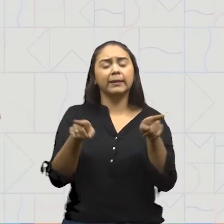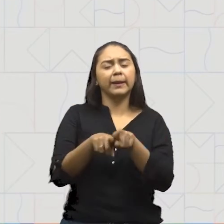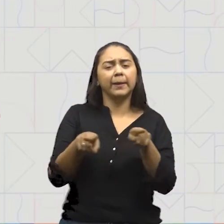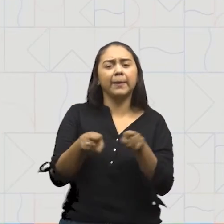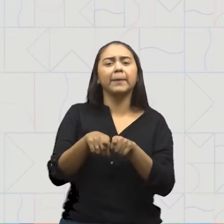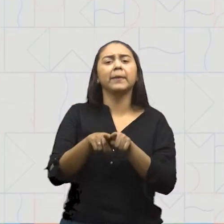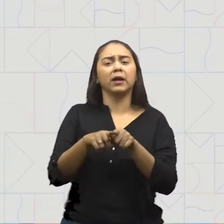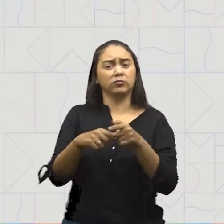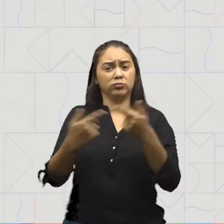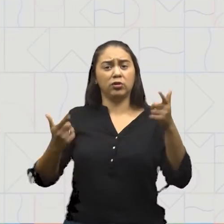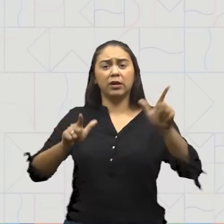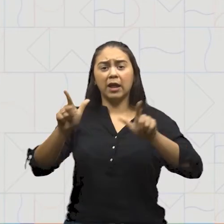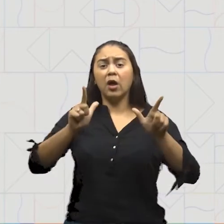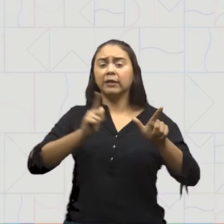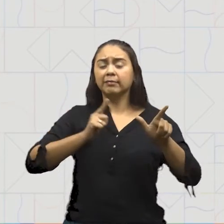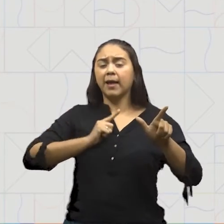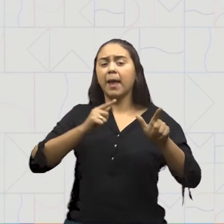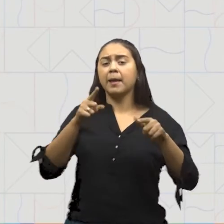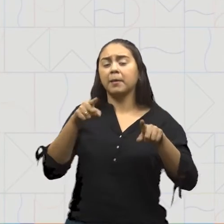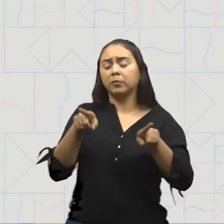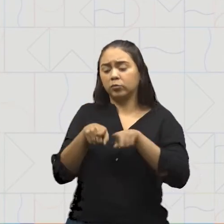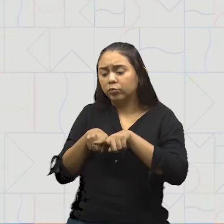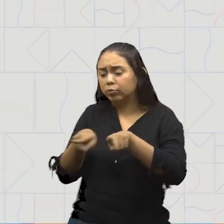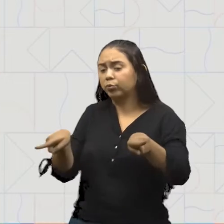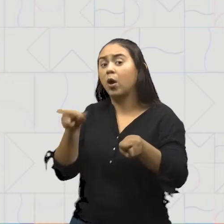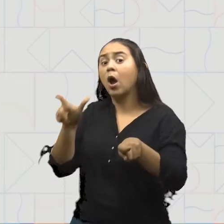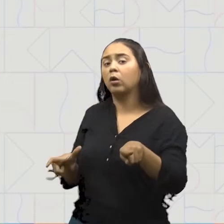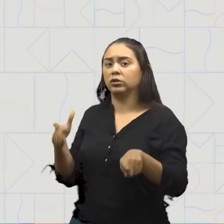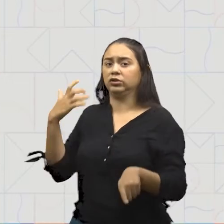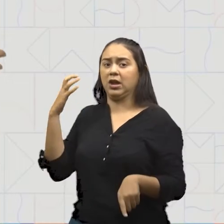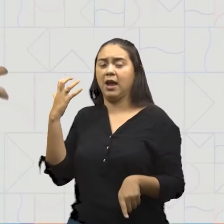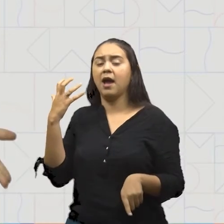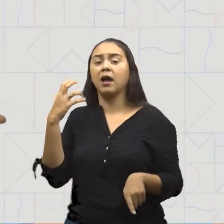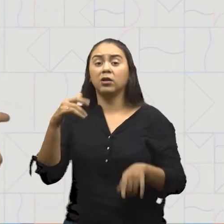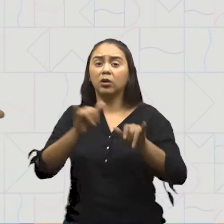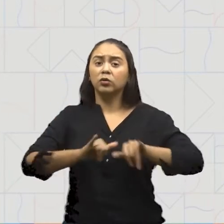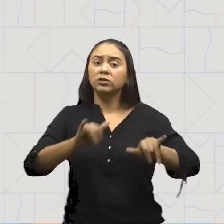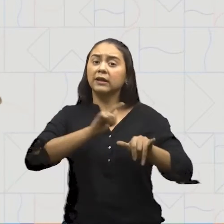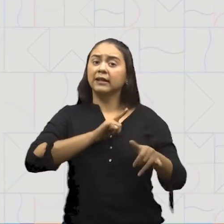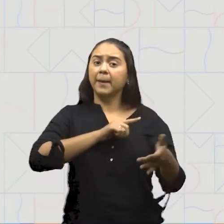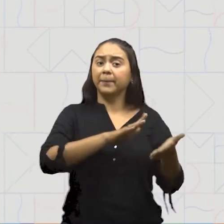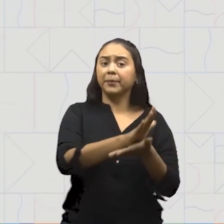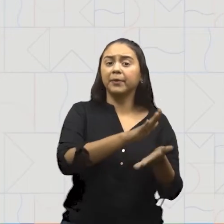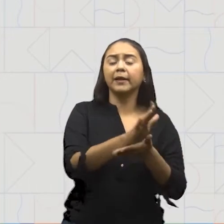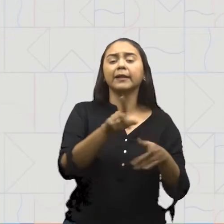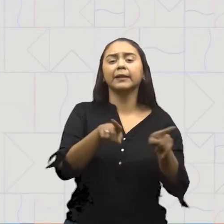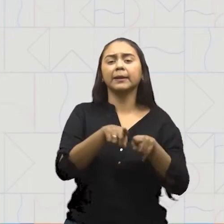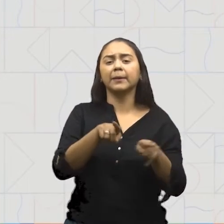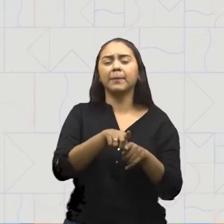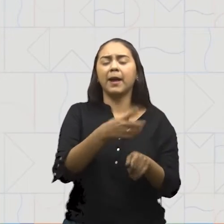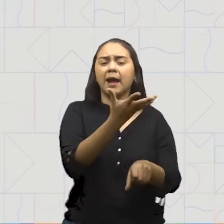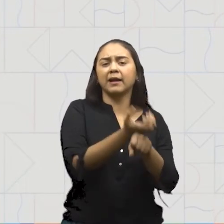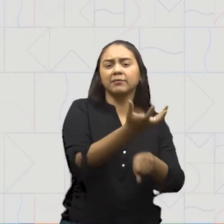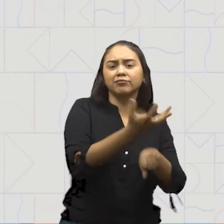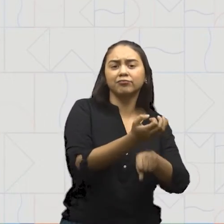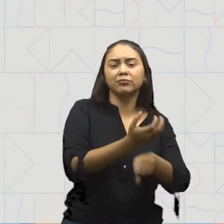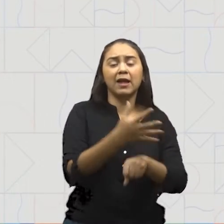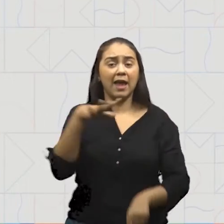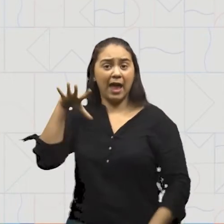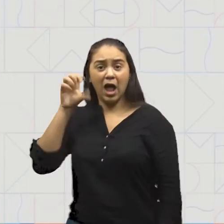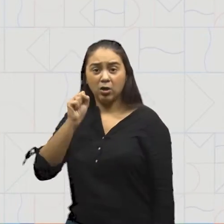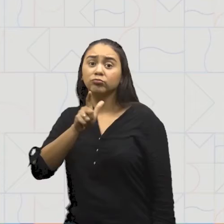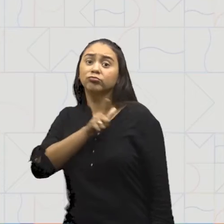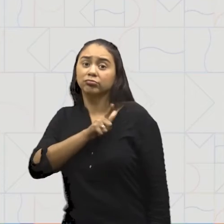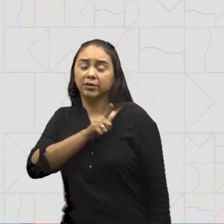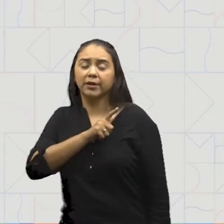também passam em rádio? E as notícias deles podem ir para jornais impressos e até podcasts? Pois é,